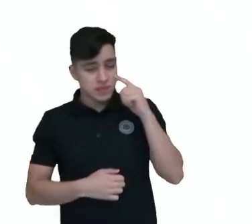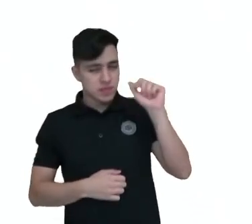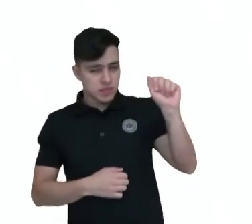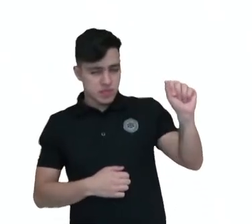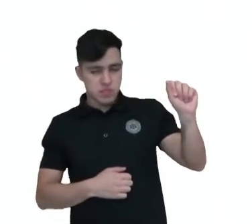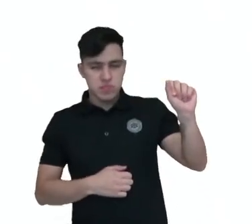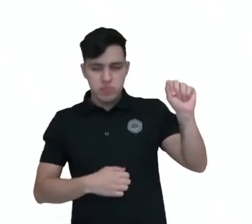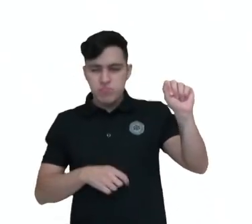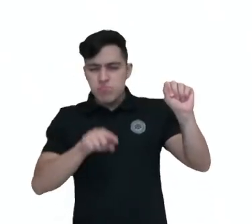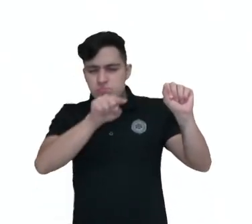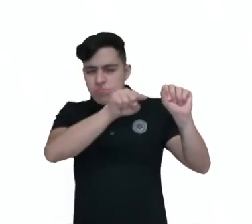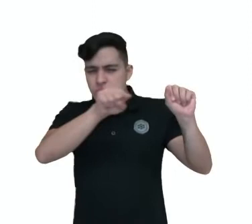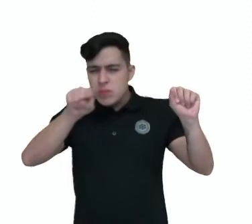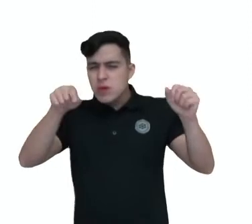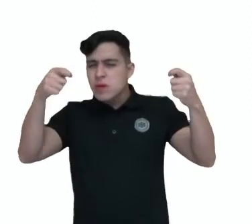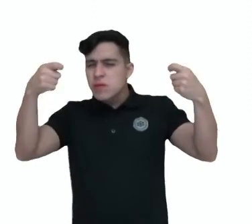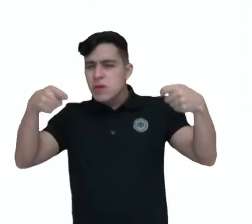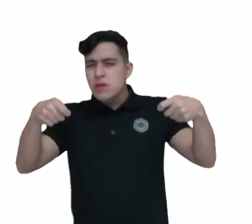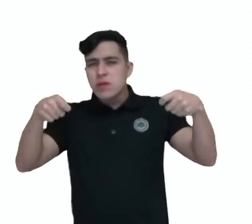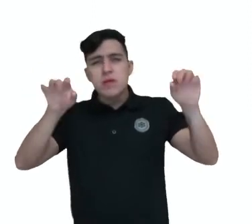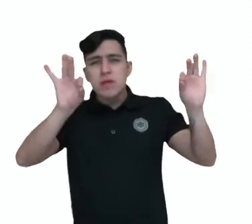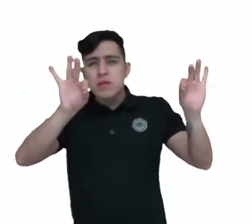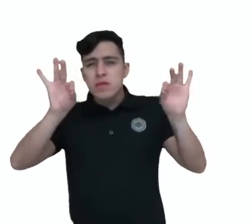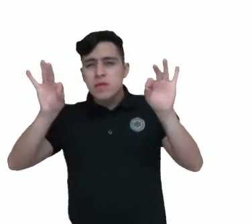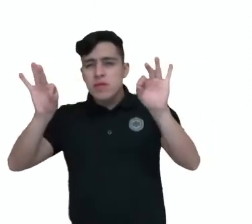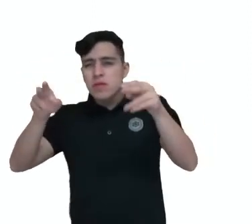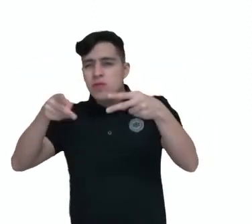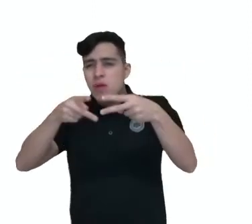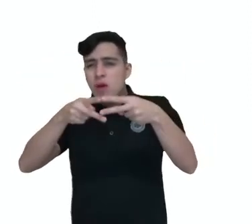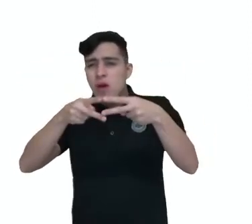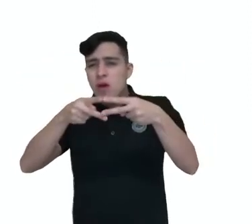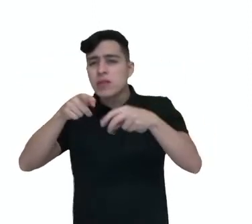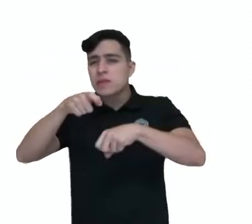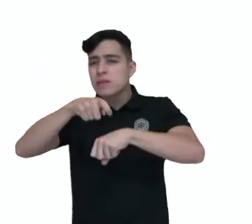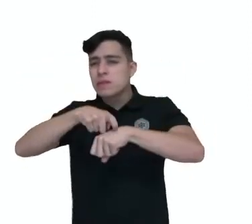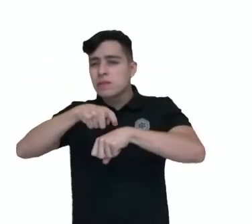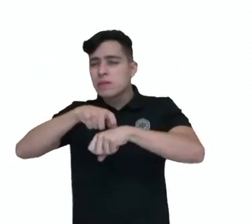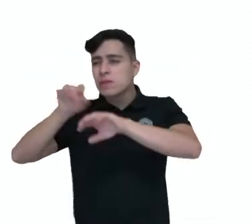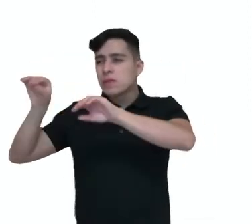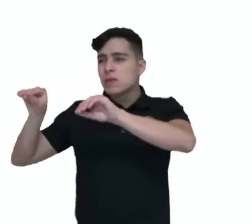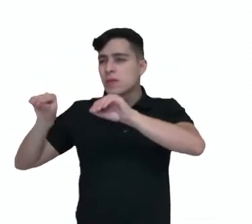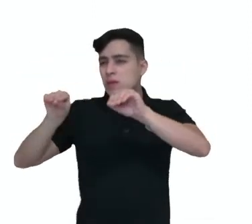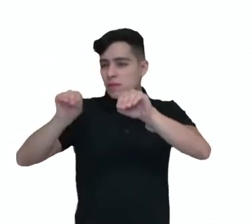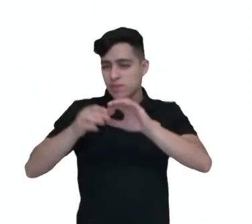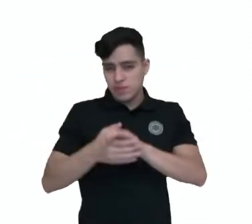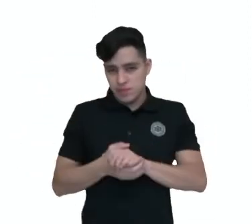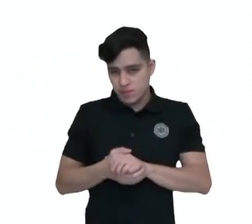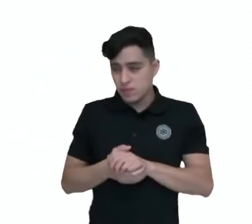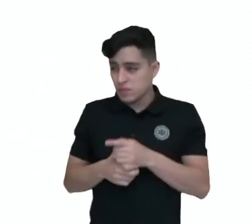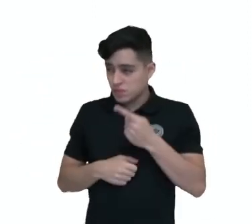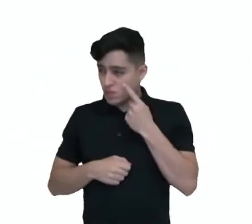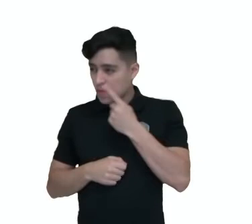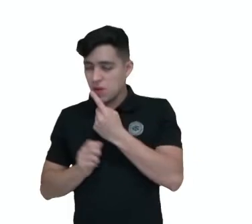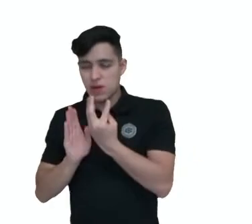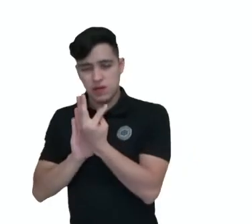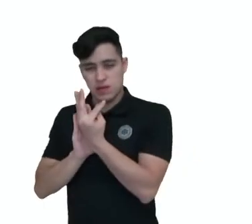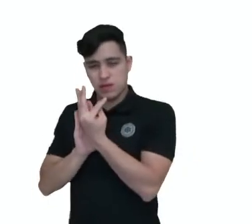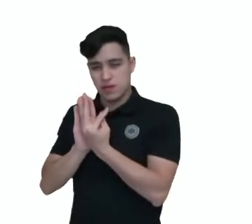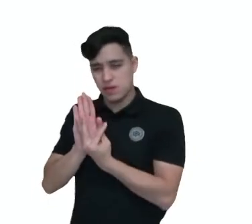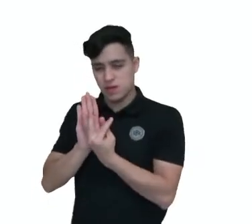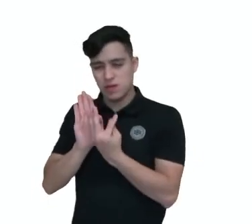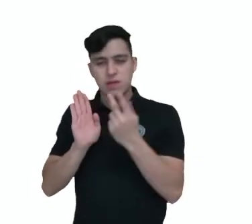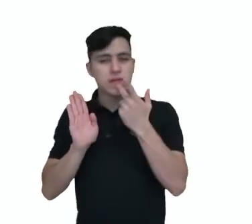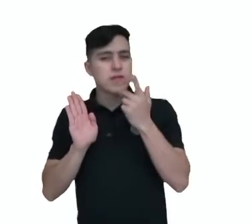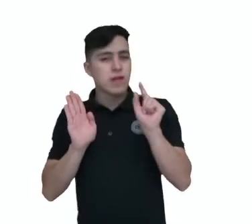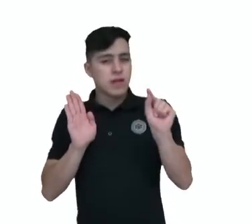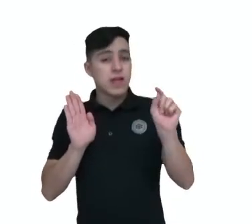de tempo presente nessa notícia. Então, se vocês relerem lá, pessoal, vocês vão ver que fala segundos e